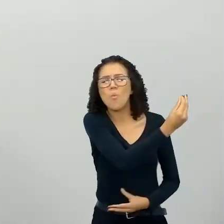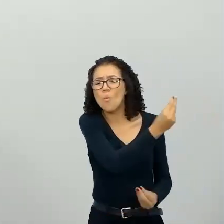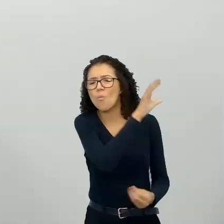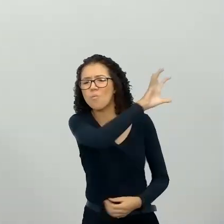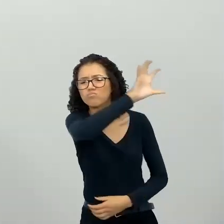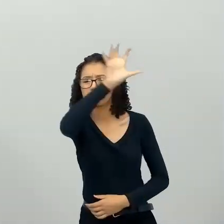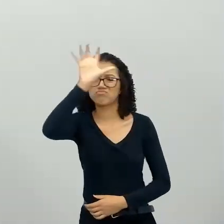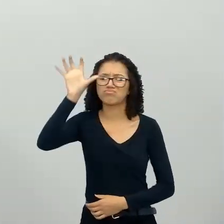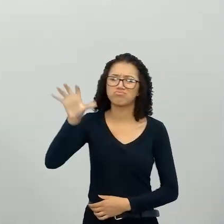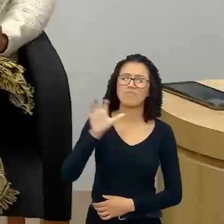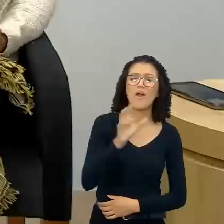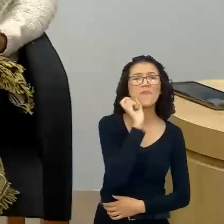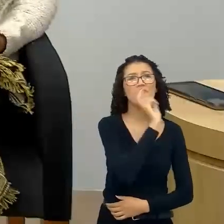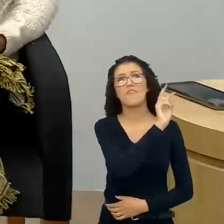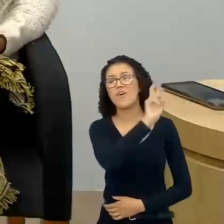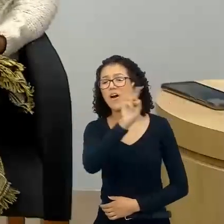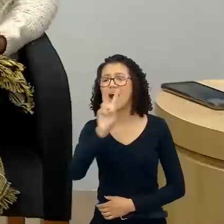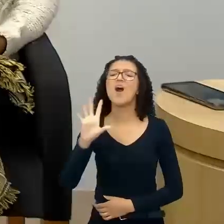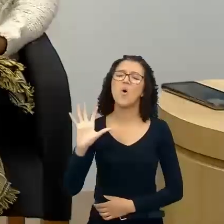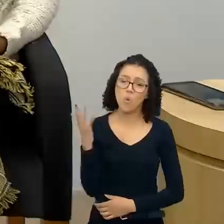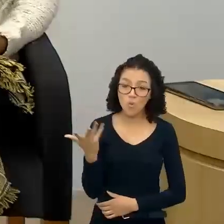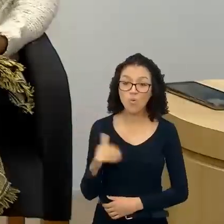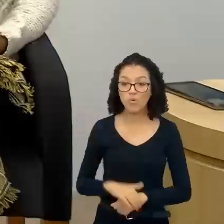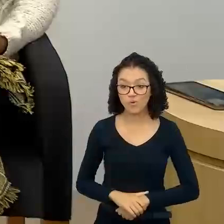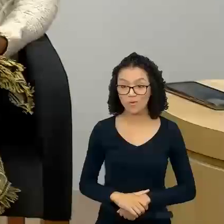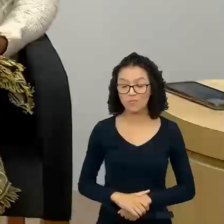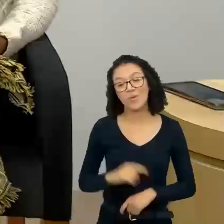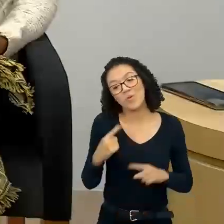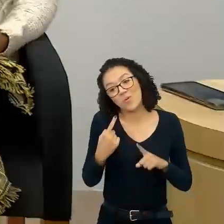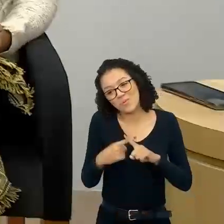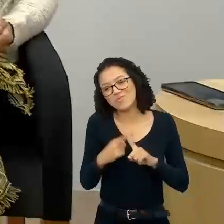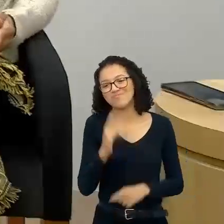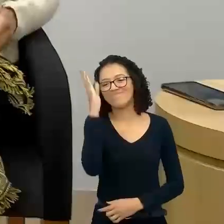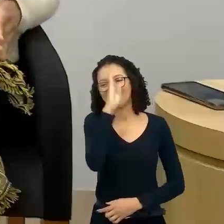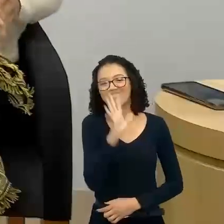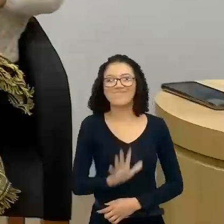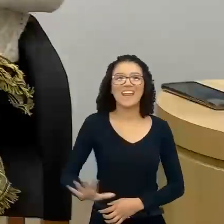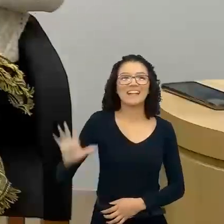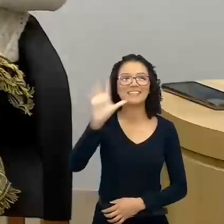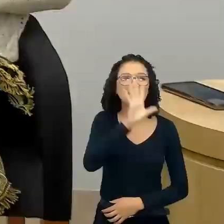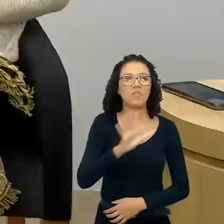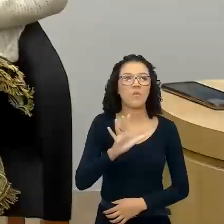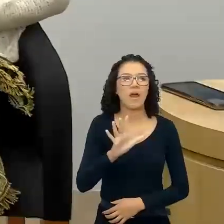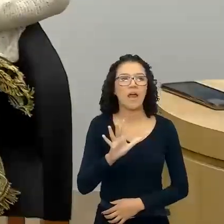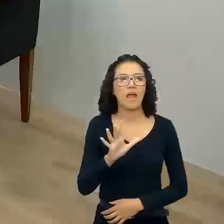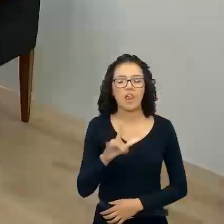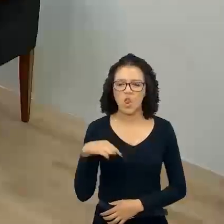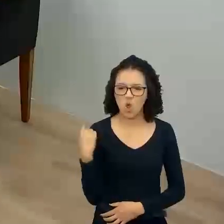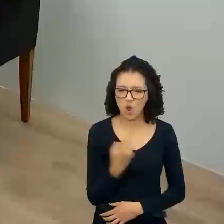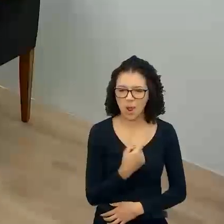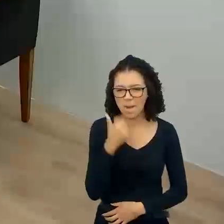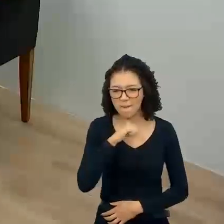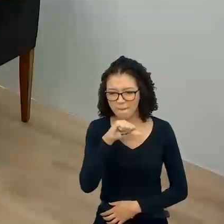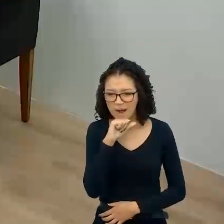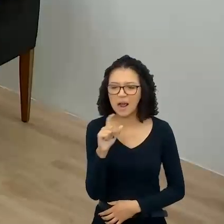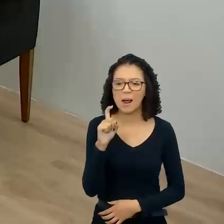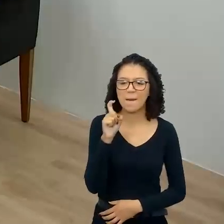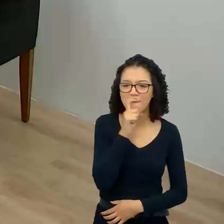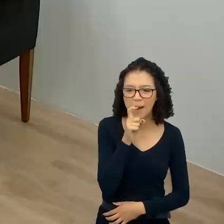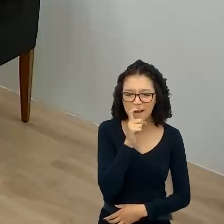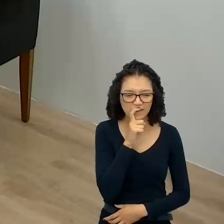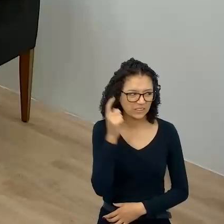É uma característica de um país extremamente desigual como o nosso, né? Não é intencional, na maioria das vezes, que as mães, que as